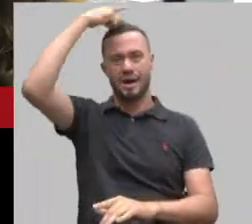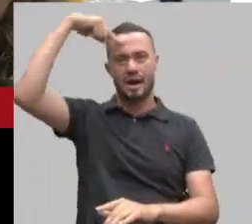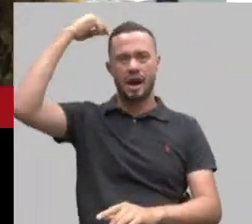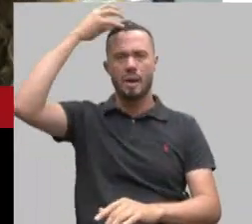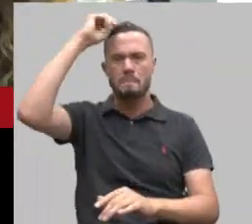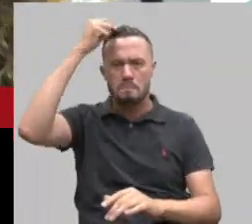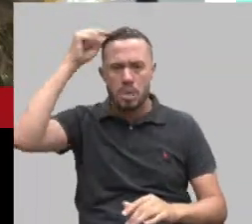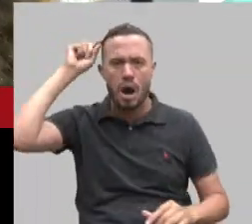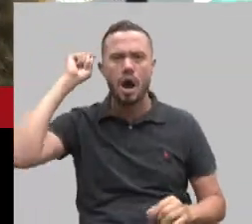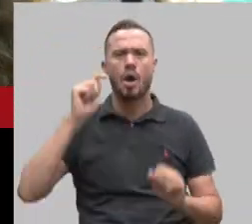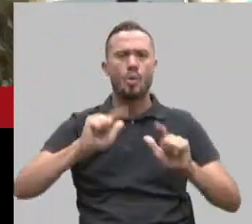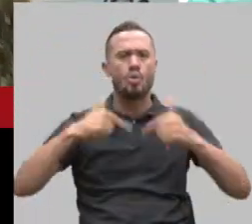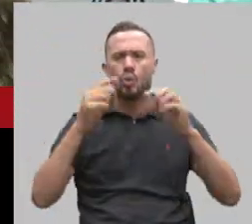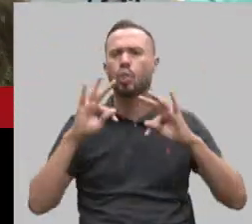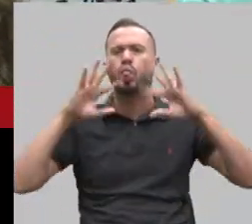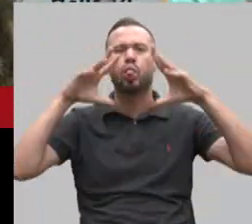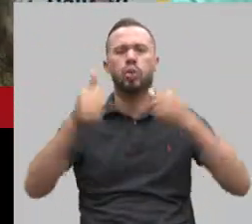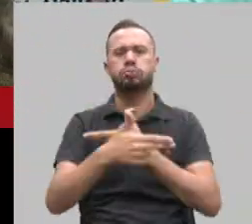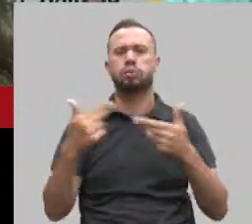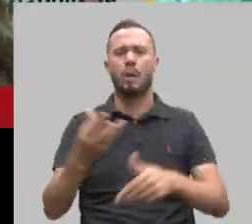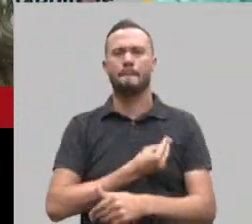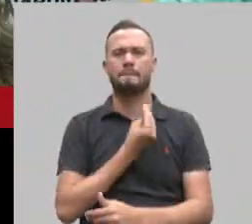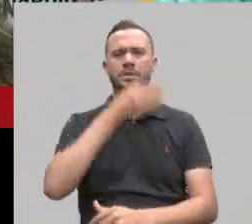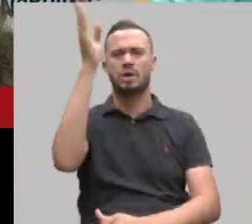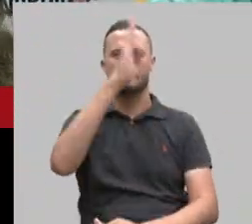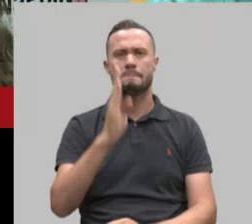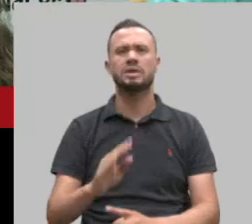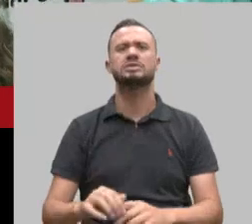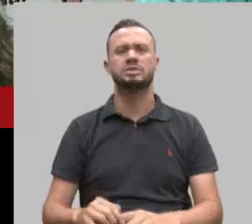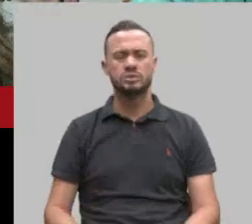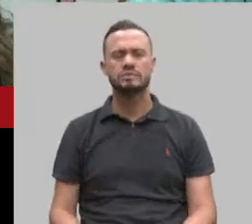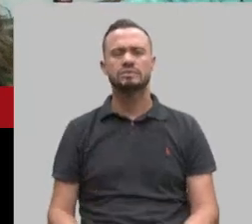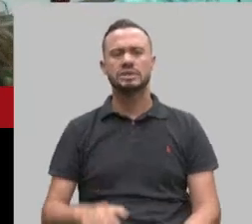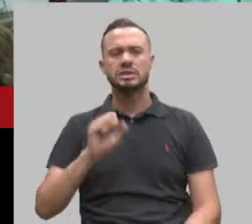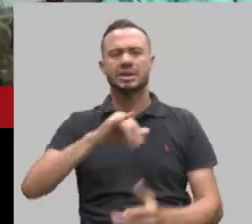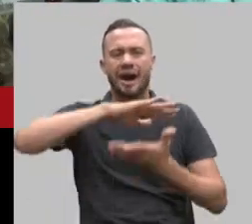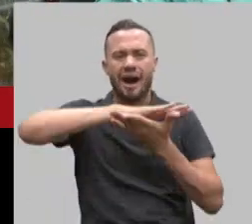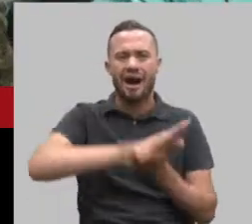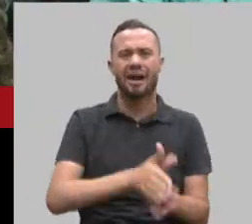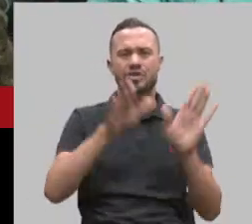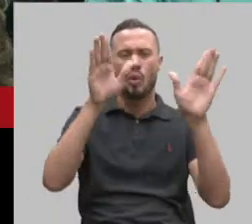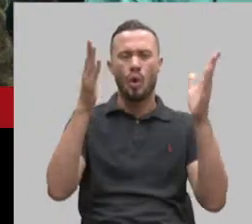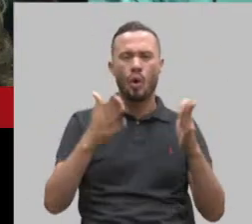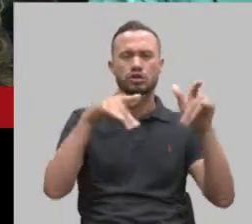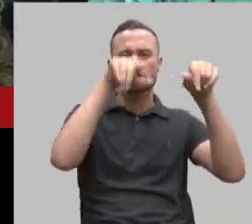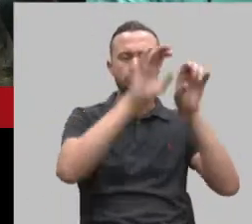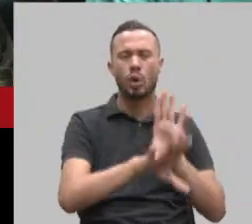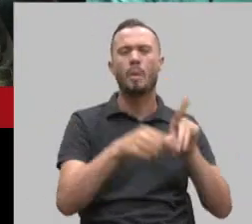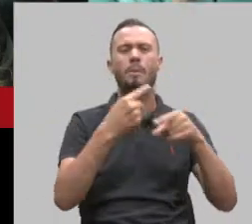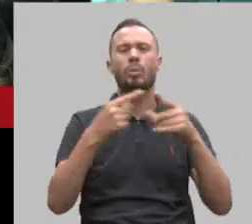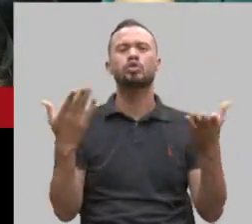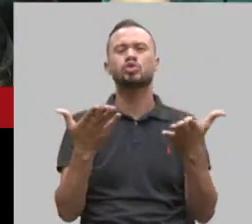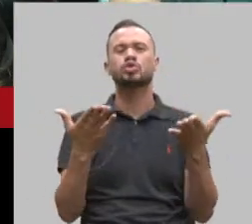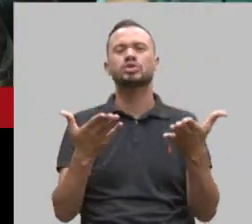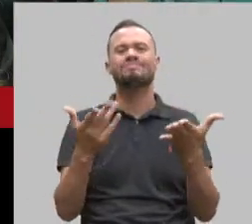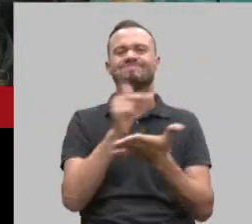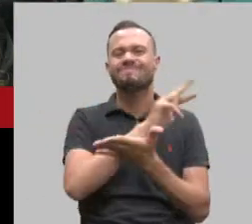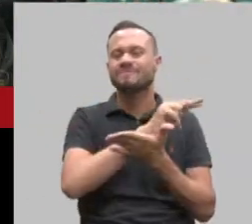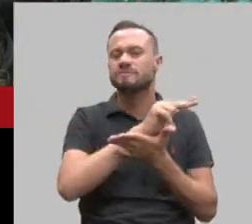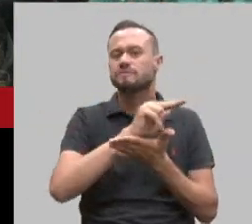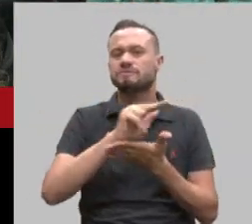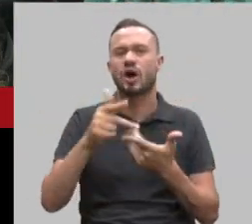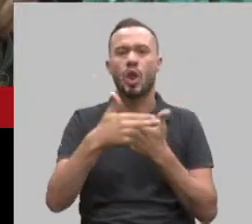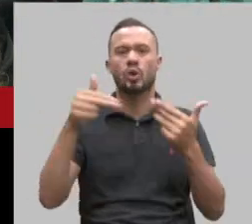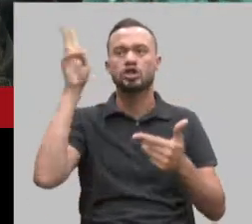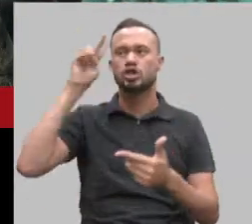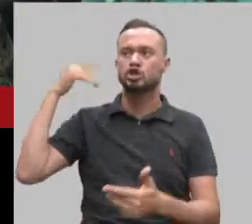Brasil racistas presentes no Brasil se se o racismo estrutural está aqui hoje é por causa de várias coisas históricas que